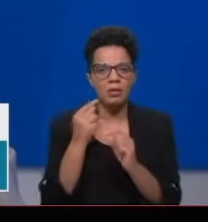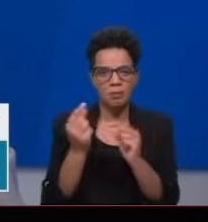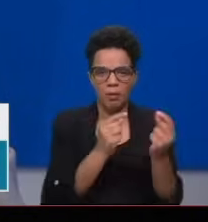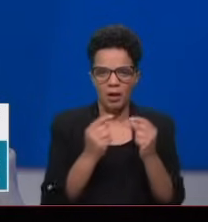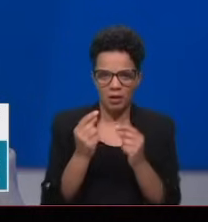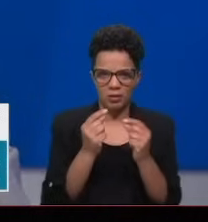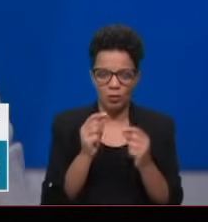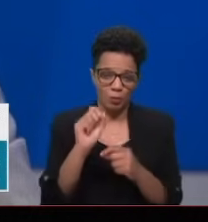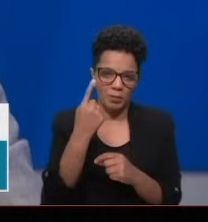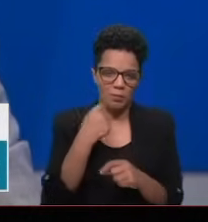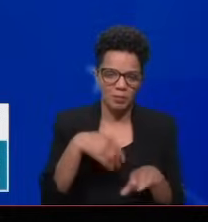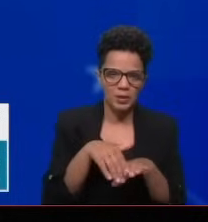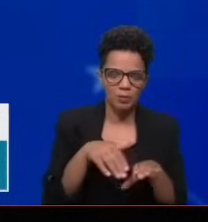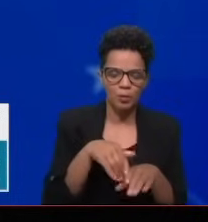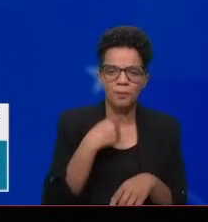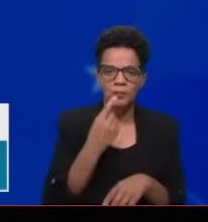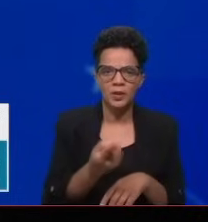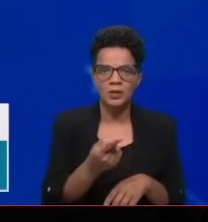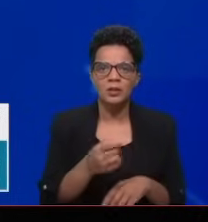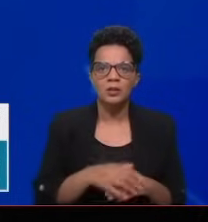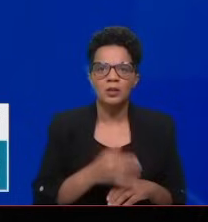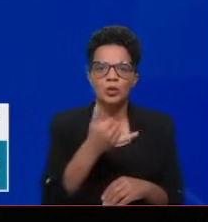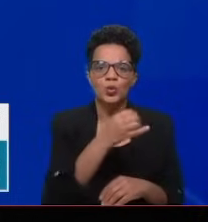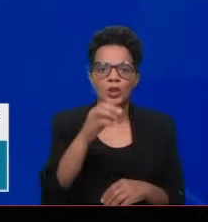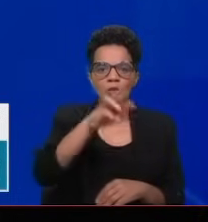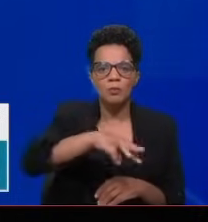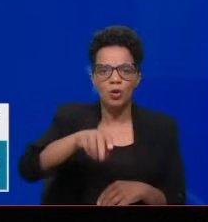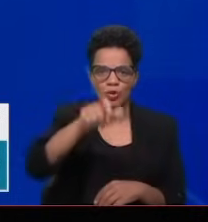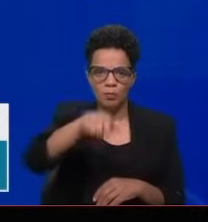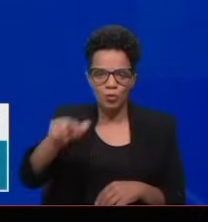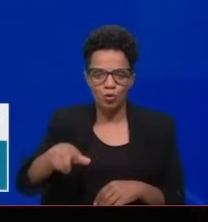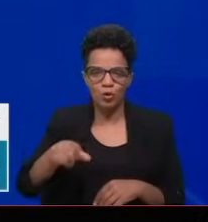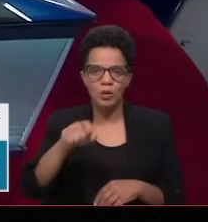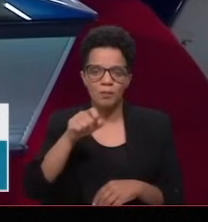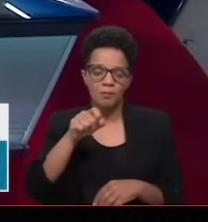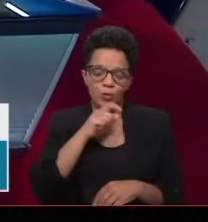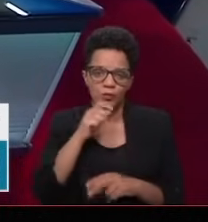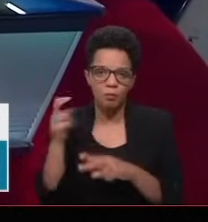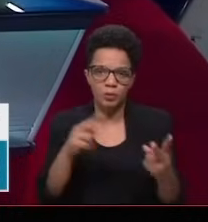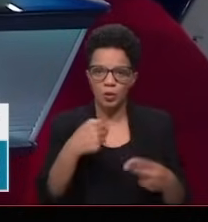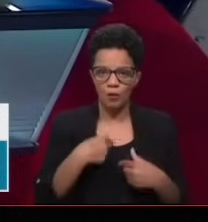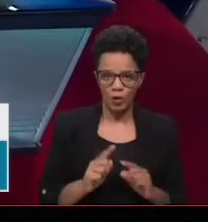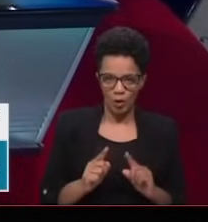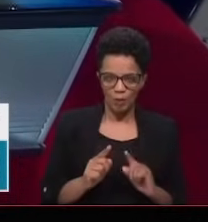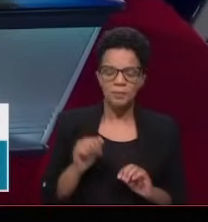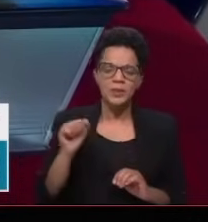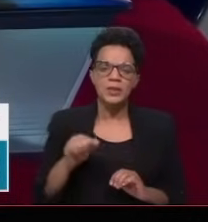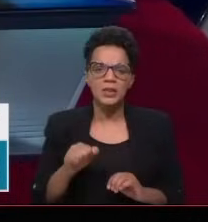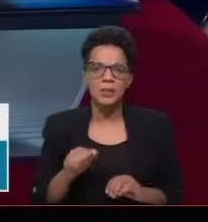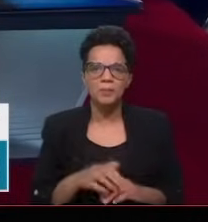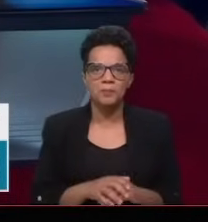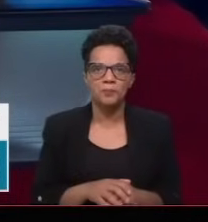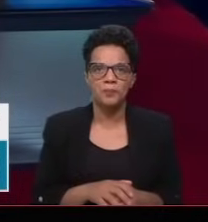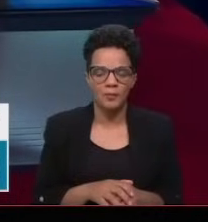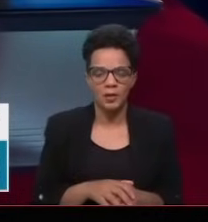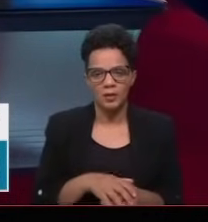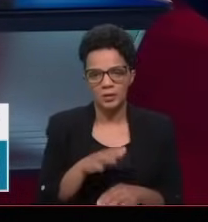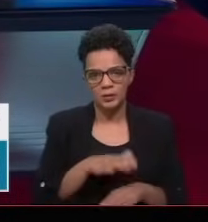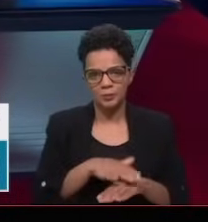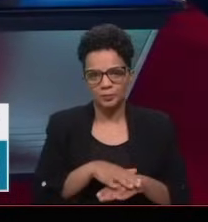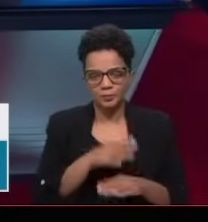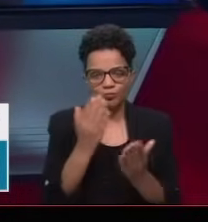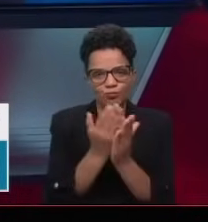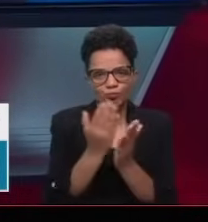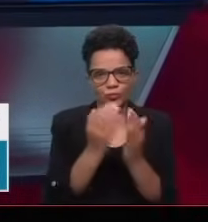primeiro em que participou quando falou em até 200 milhões de pessoas que podem ter que se movim eu sei sim o número o número é resulta de de